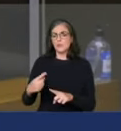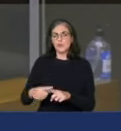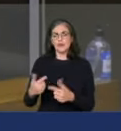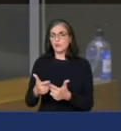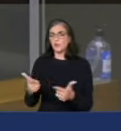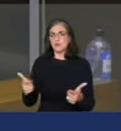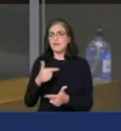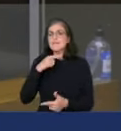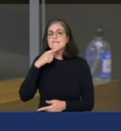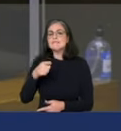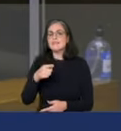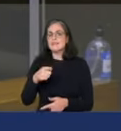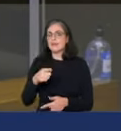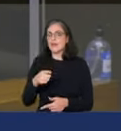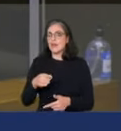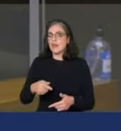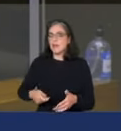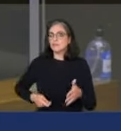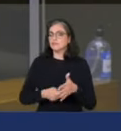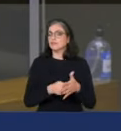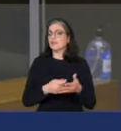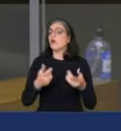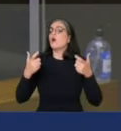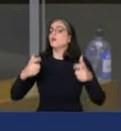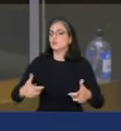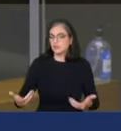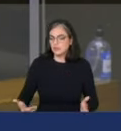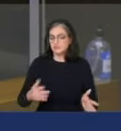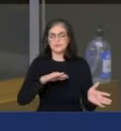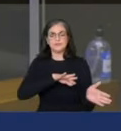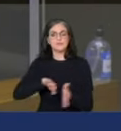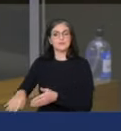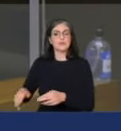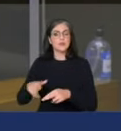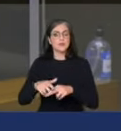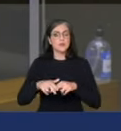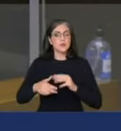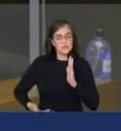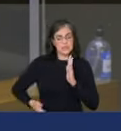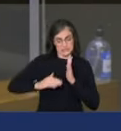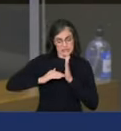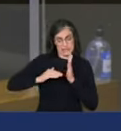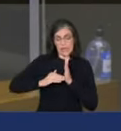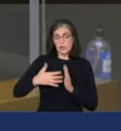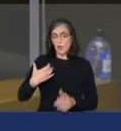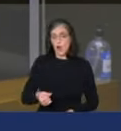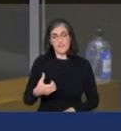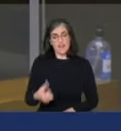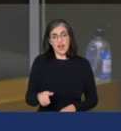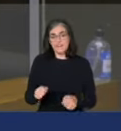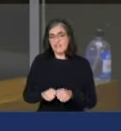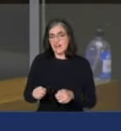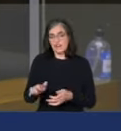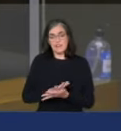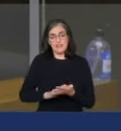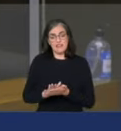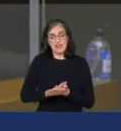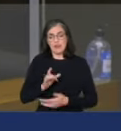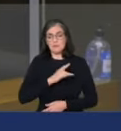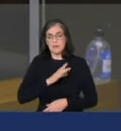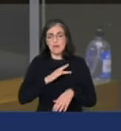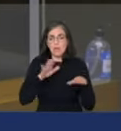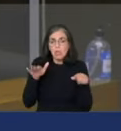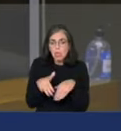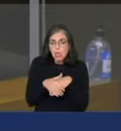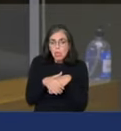e aí Quem pode fazer alguma coisa O Senado Federal se é covarda se a covarda se ajoelha para